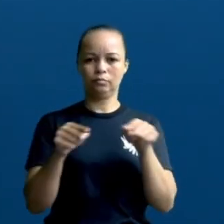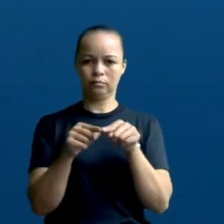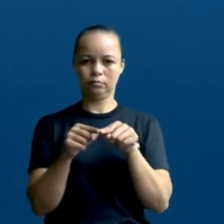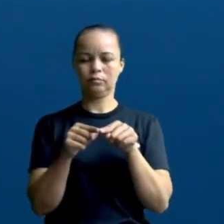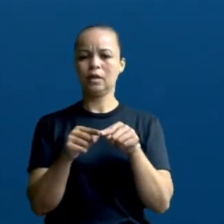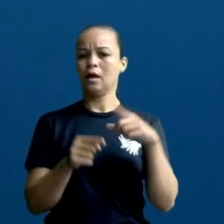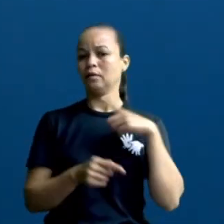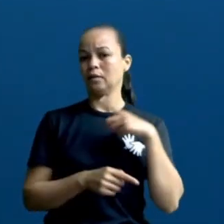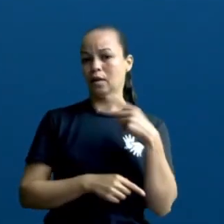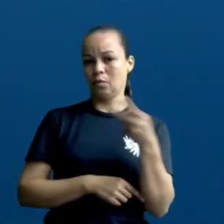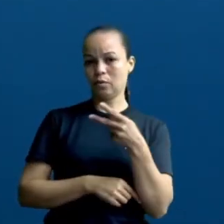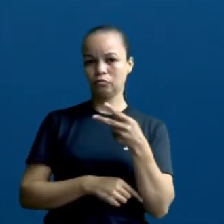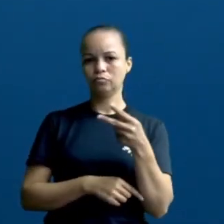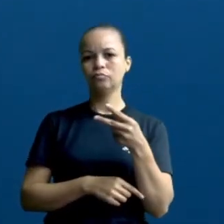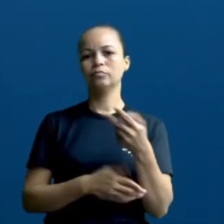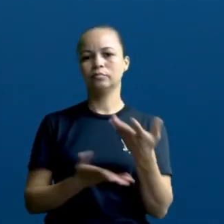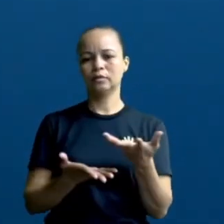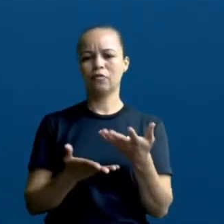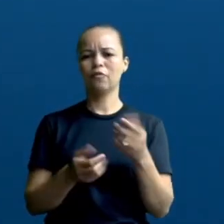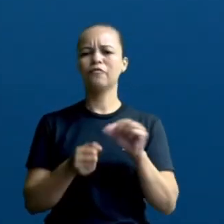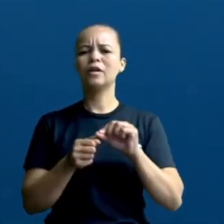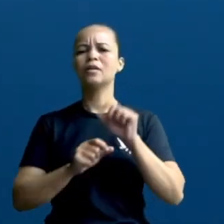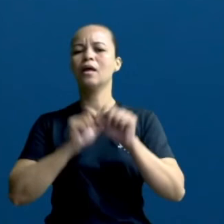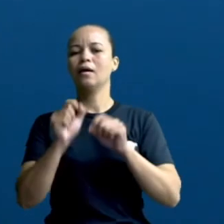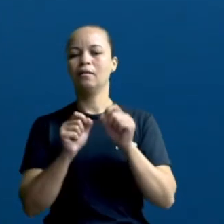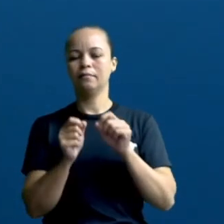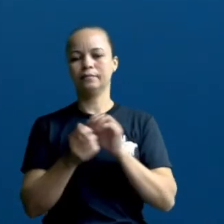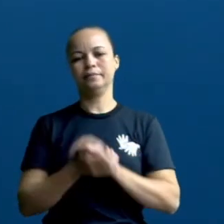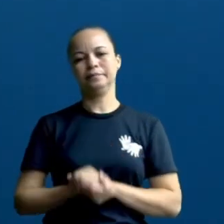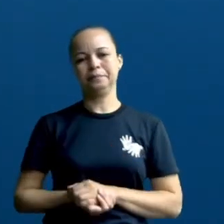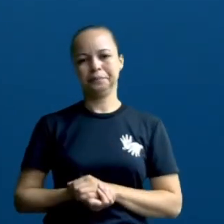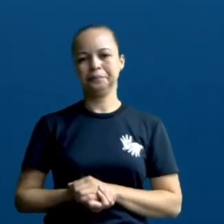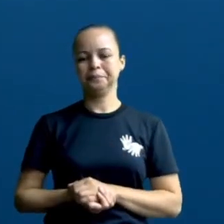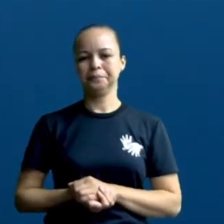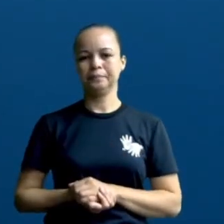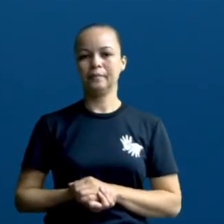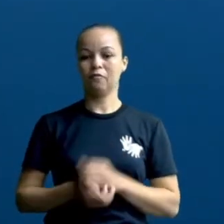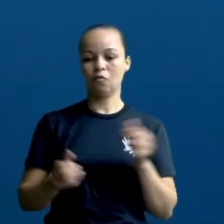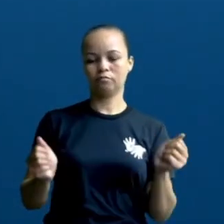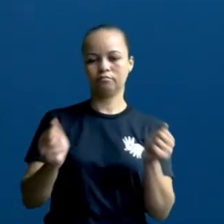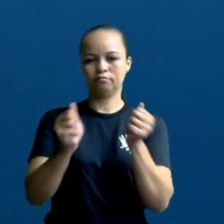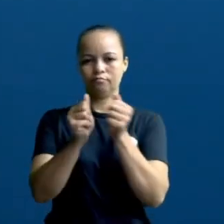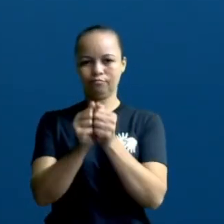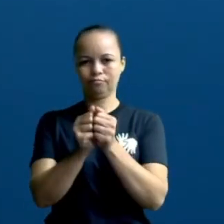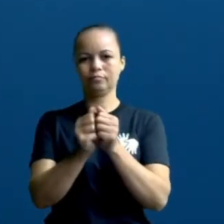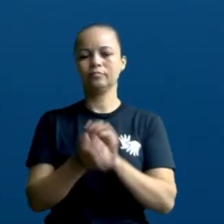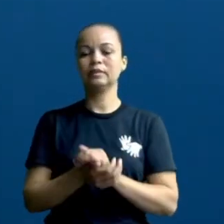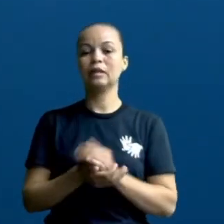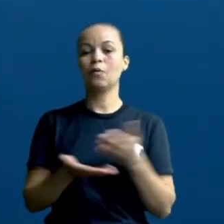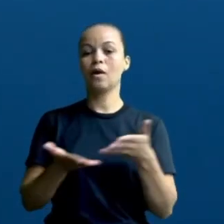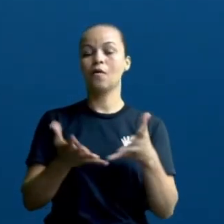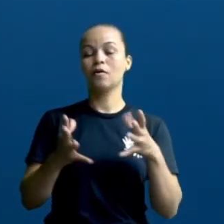as duas áreas. O que é que eu vou fazer? Vou juntar, tá certo? Então, eu